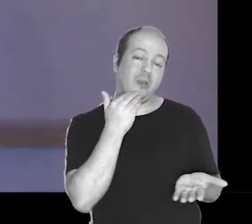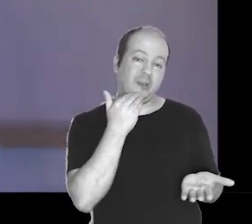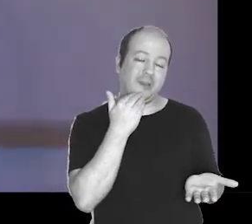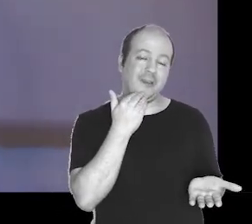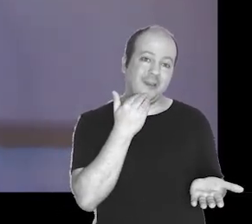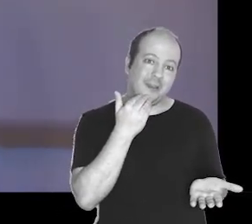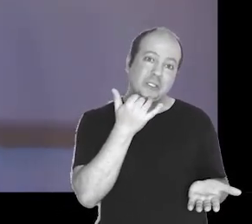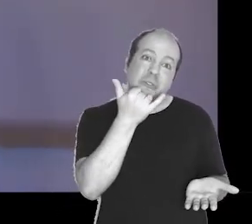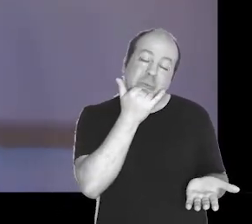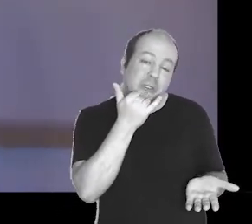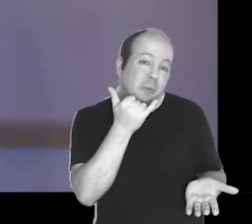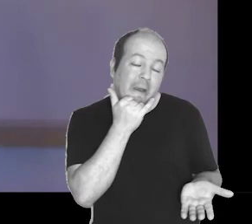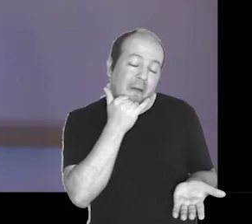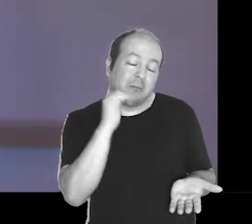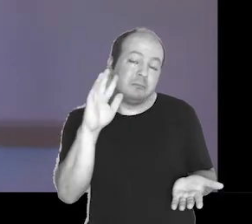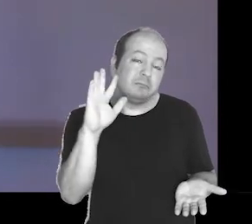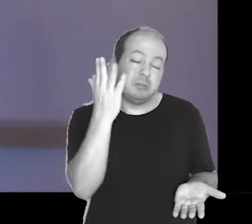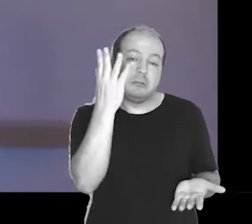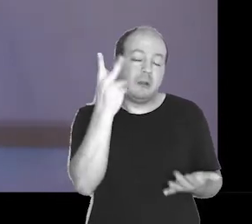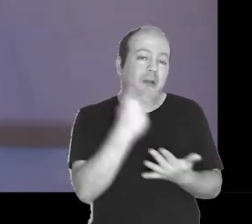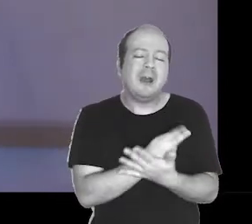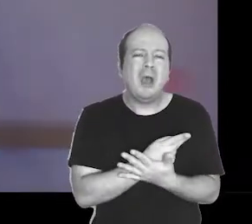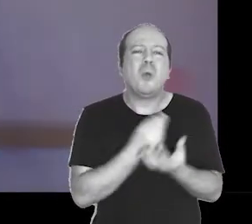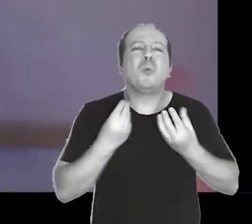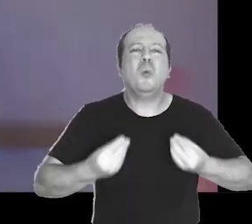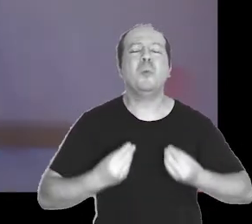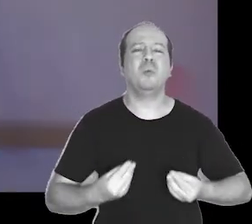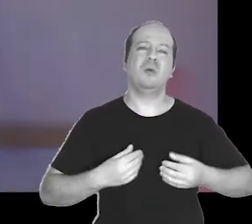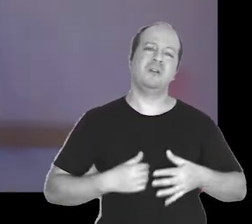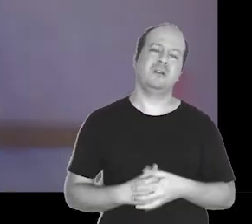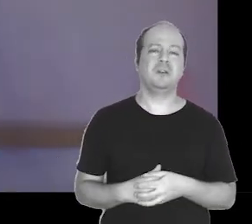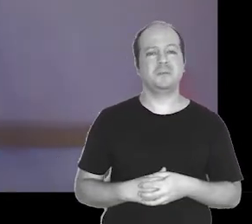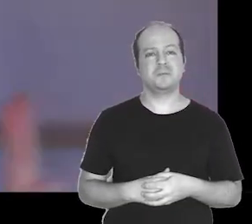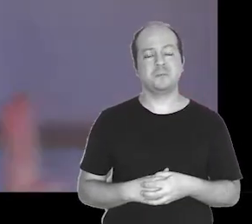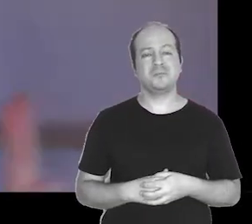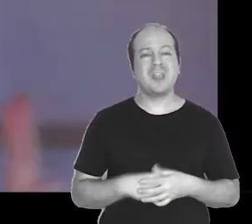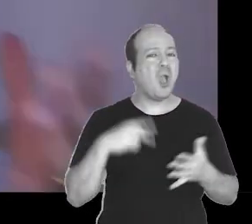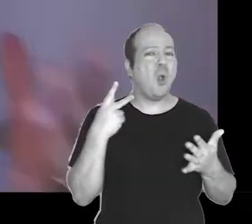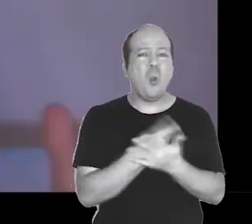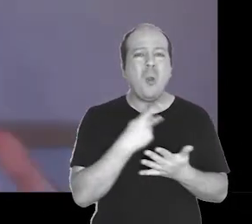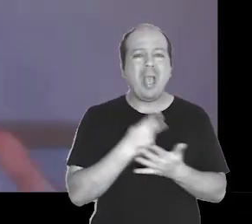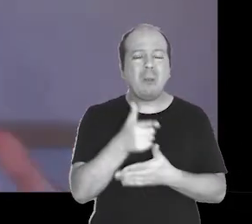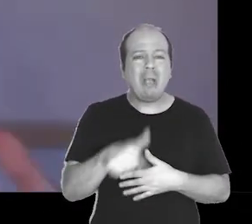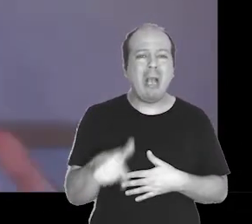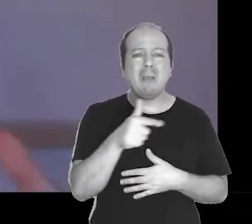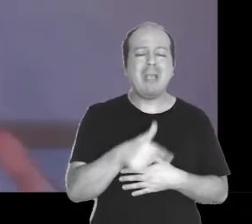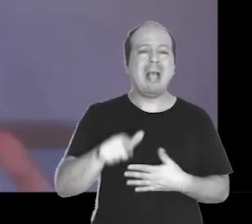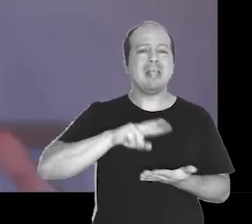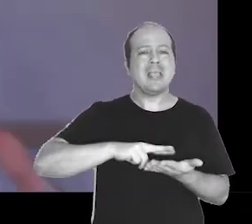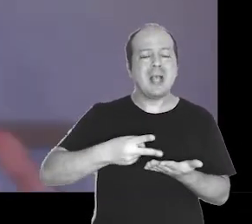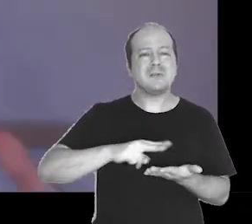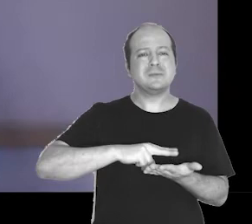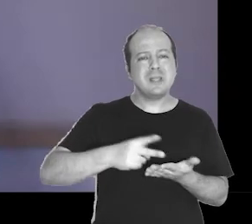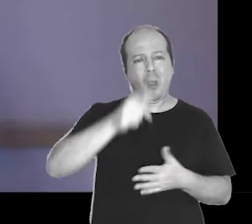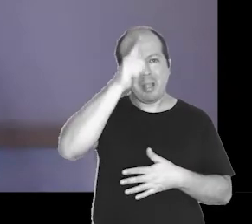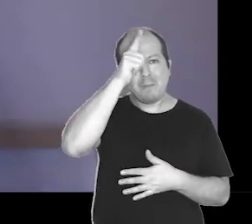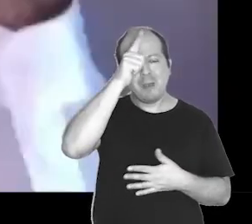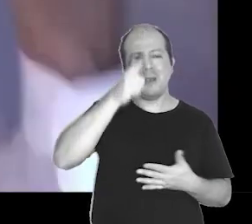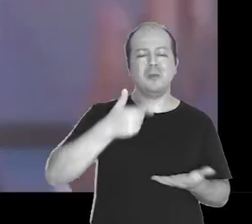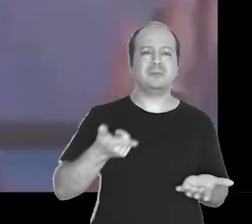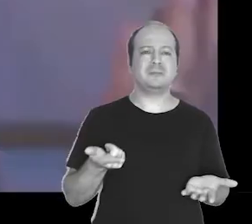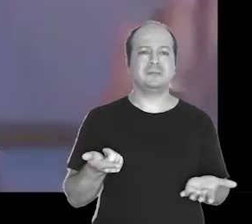Imperdoável ato falho. Mas como? O erro era tão recorrente nas traduções para o alemão